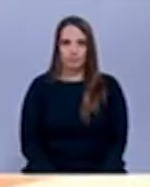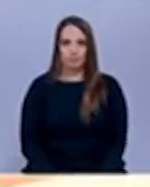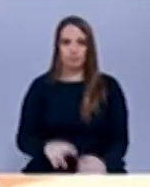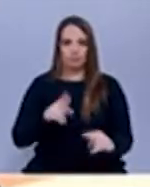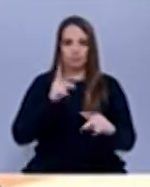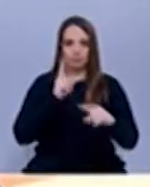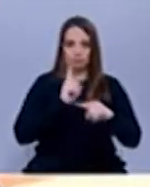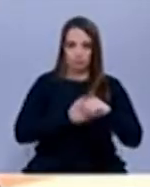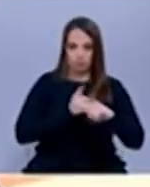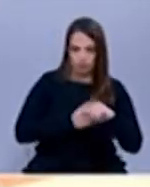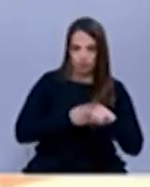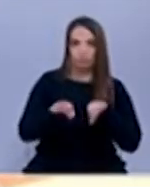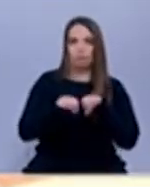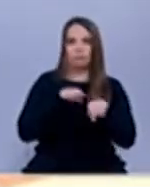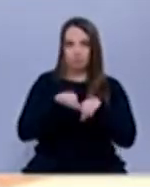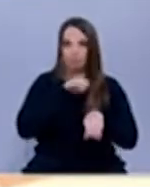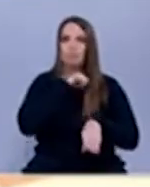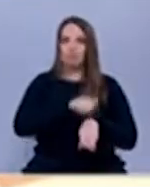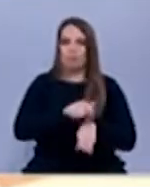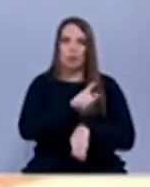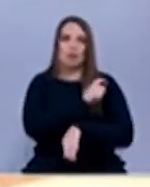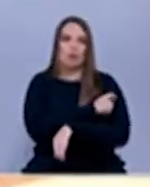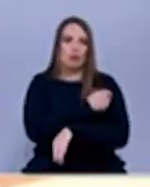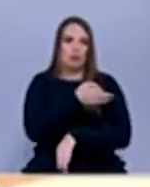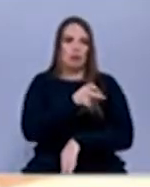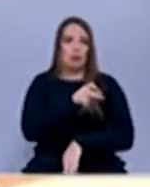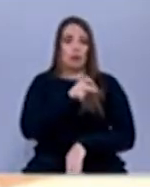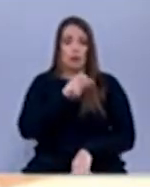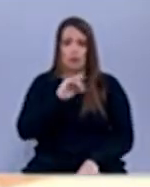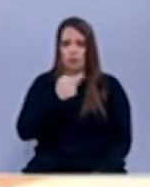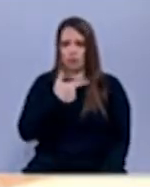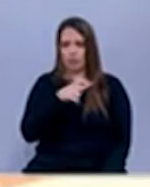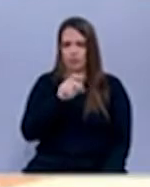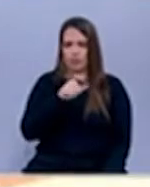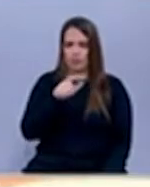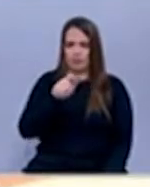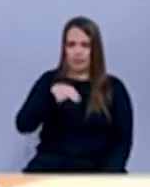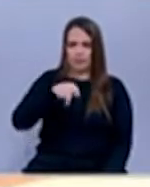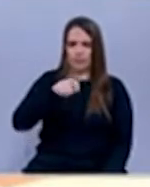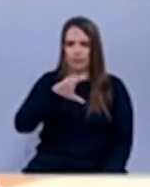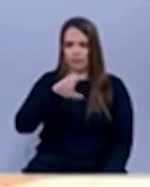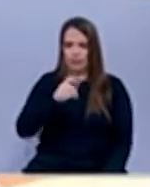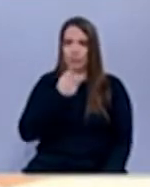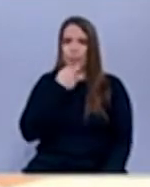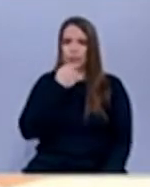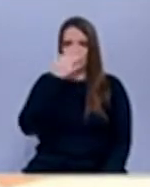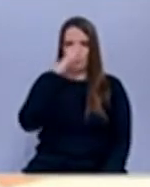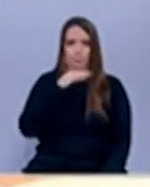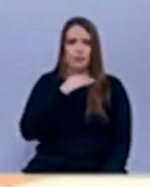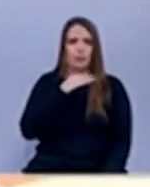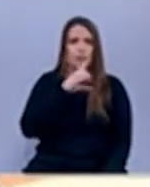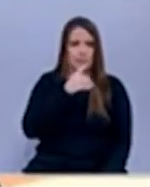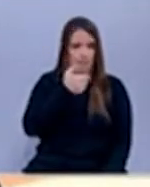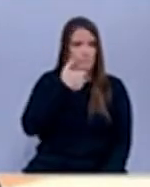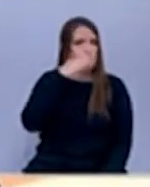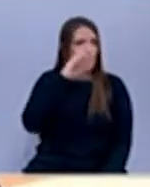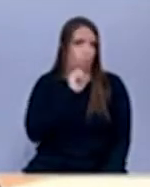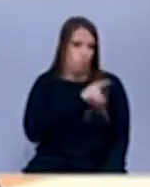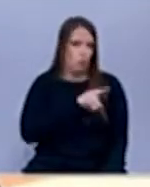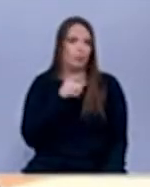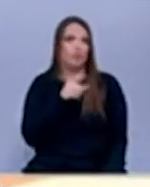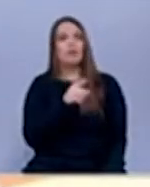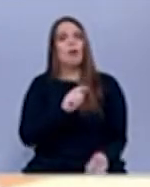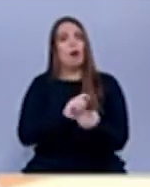Grécia e Itália autorizaram a administração da vacina da AstraZeneca contra a Covid-19 em pessoas com mais de 65 anos. A